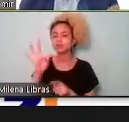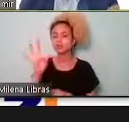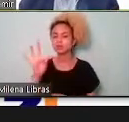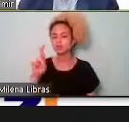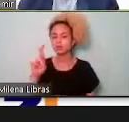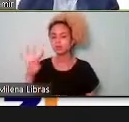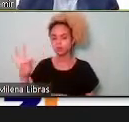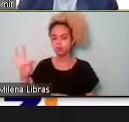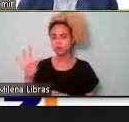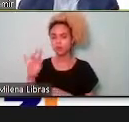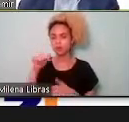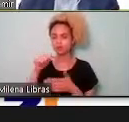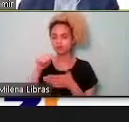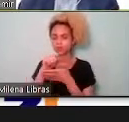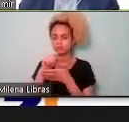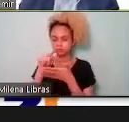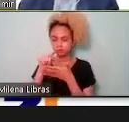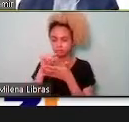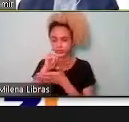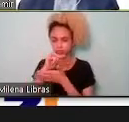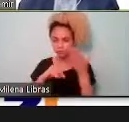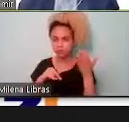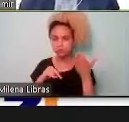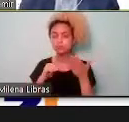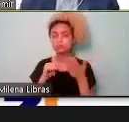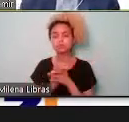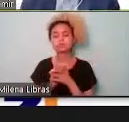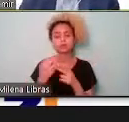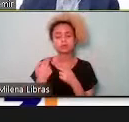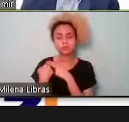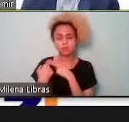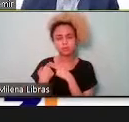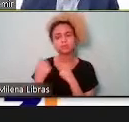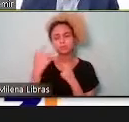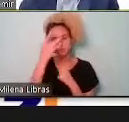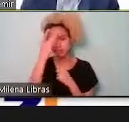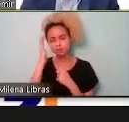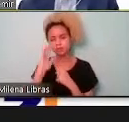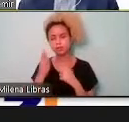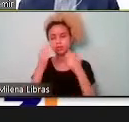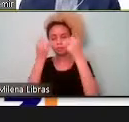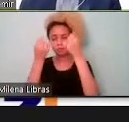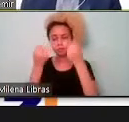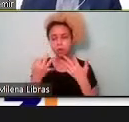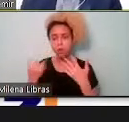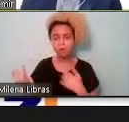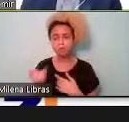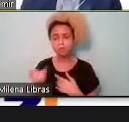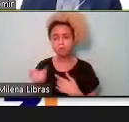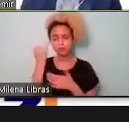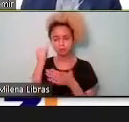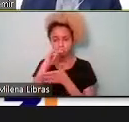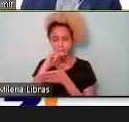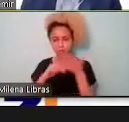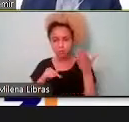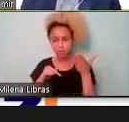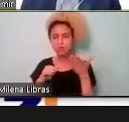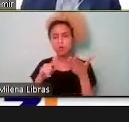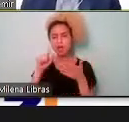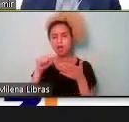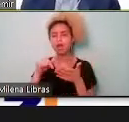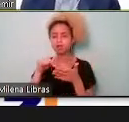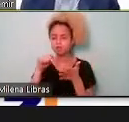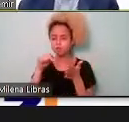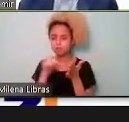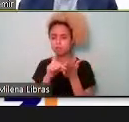Já nossos colegas anteriores já focou bastante, a importância desse documento. É um termo que